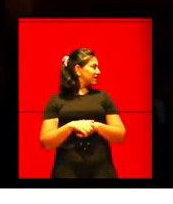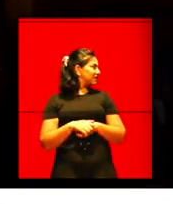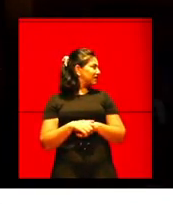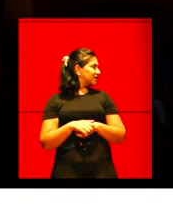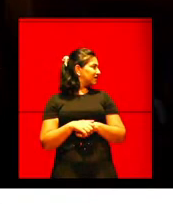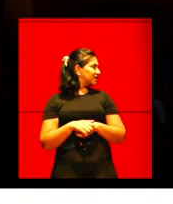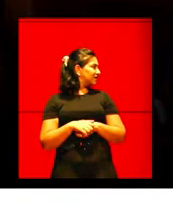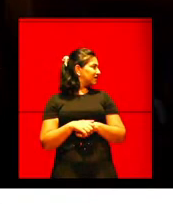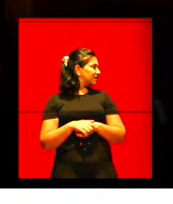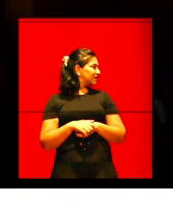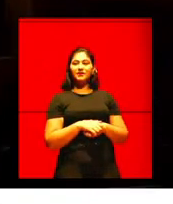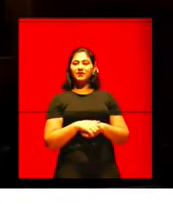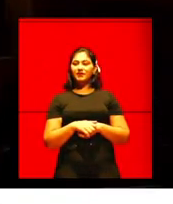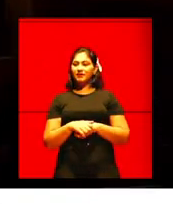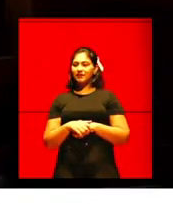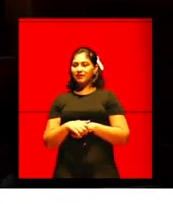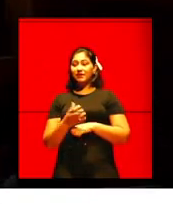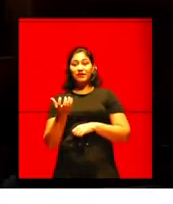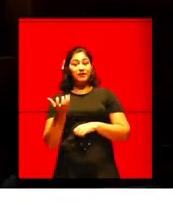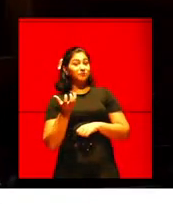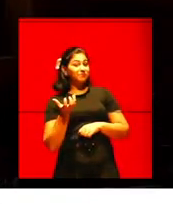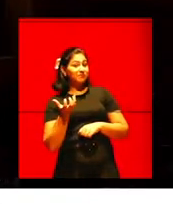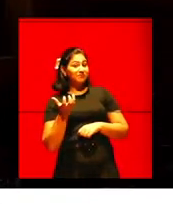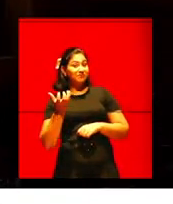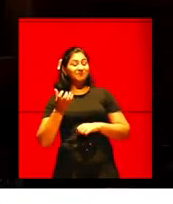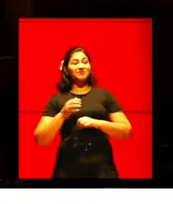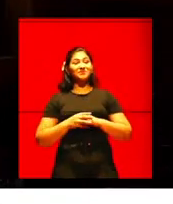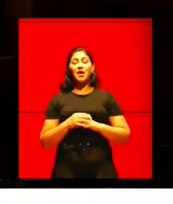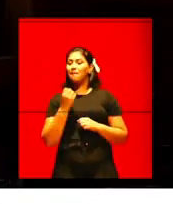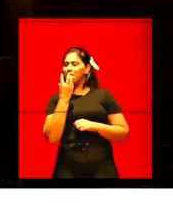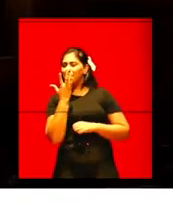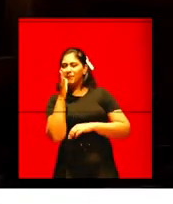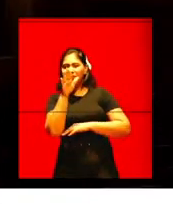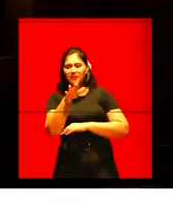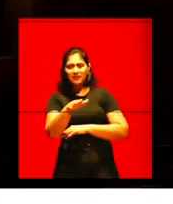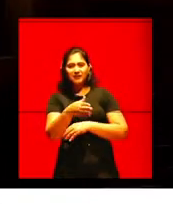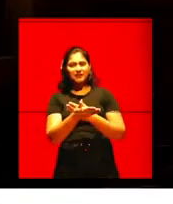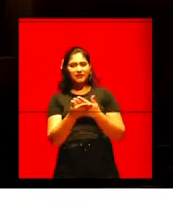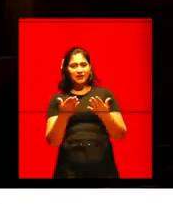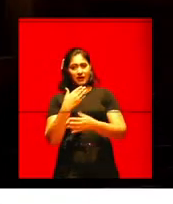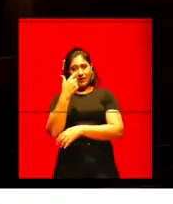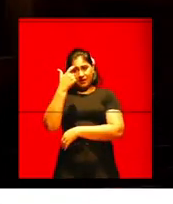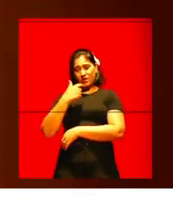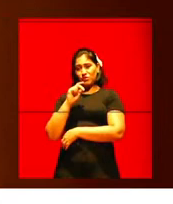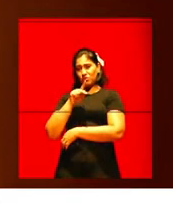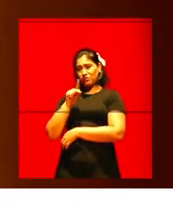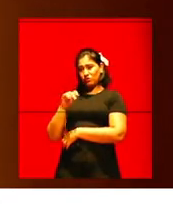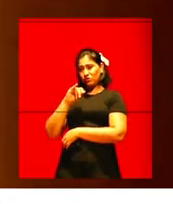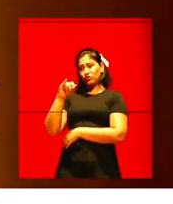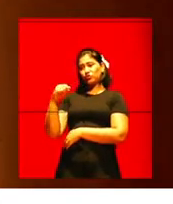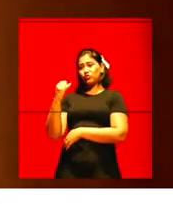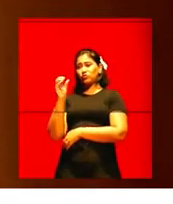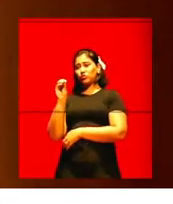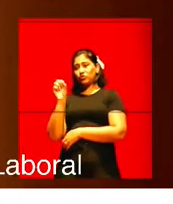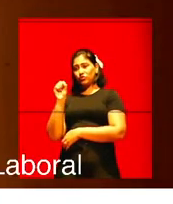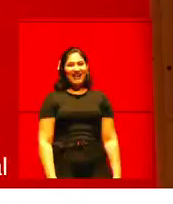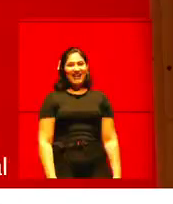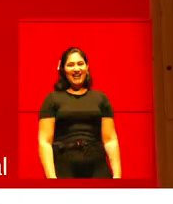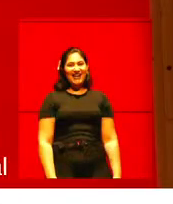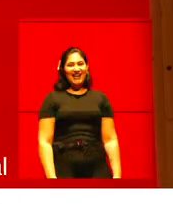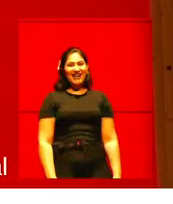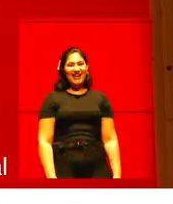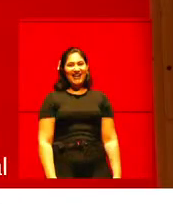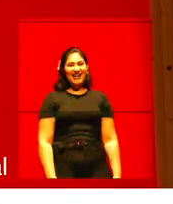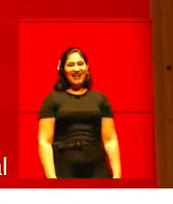Eu quero vocês... Tá. Gente, boa tarde. Como ela falou, sou a professora Josiele. Muitos aqui do JBC me conhecem.